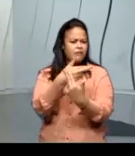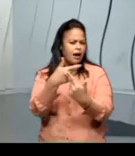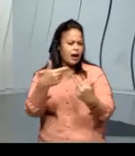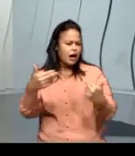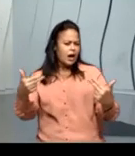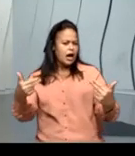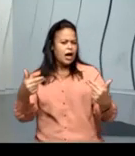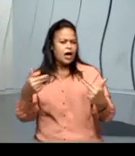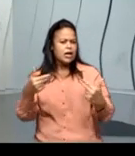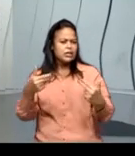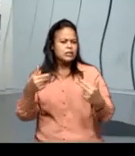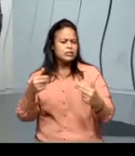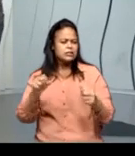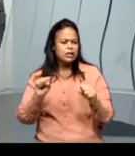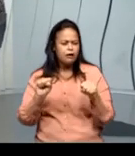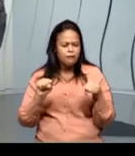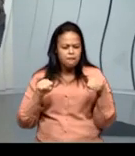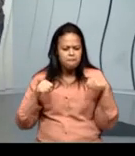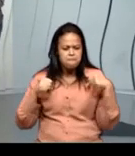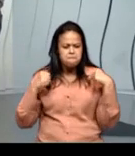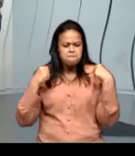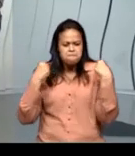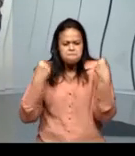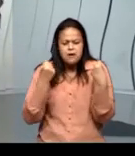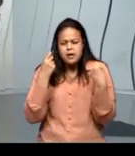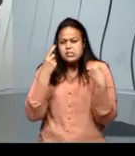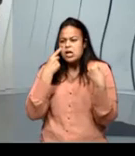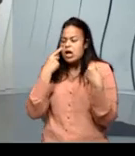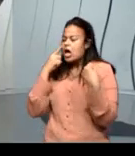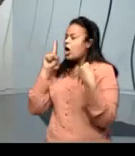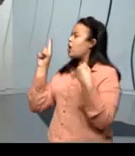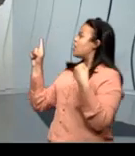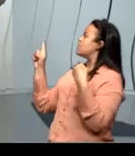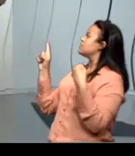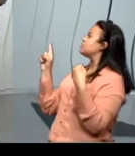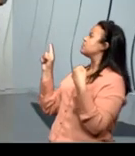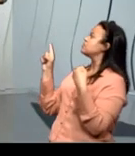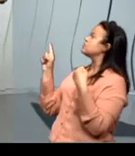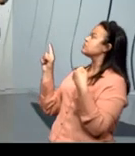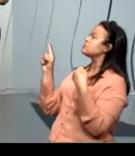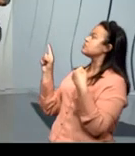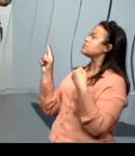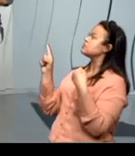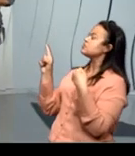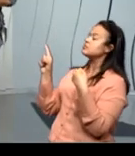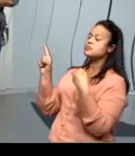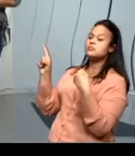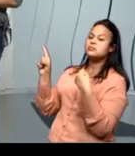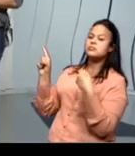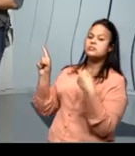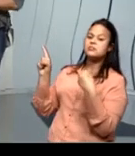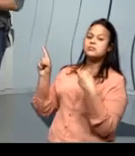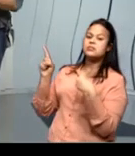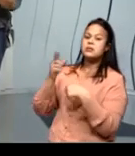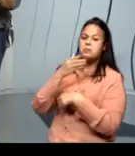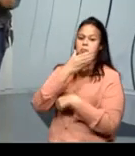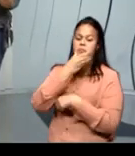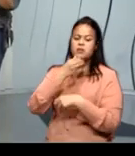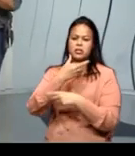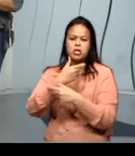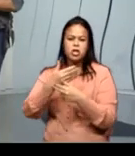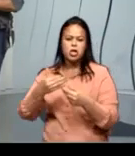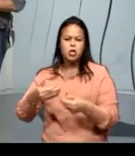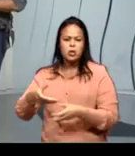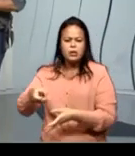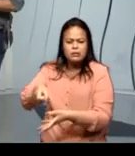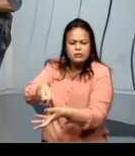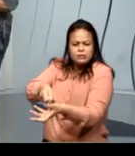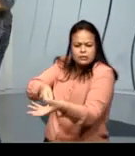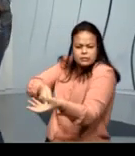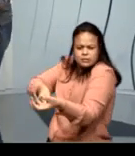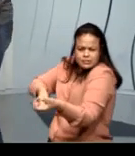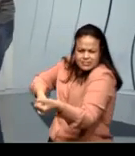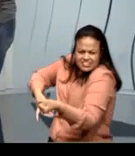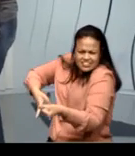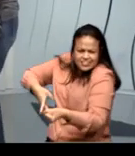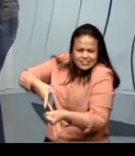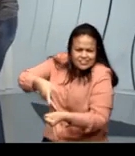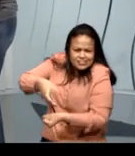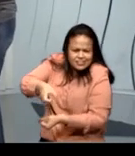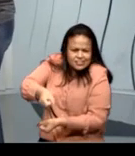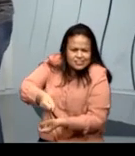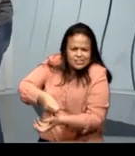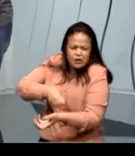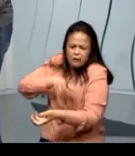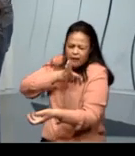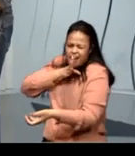essa imagem, ela nos traz vários meninos puxando uma mesma corda. O velho cabo de guerra, conhecido por nós há muito